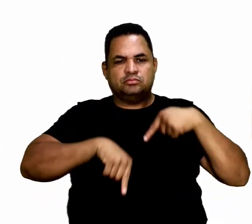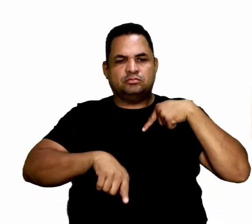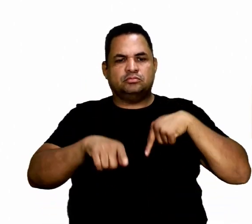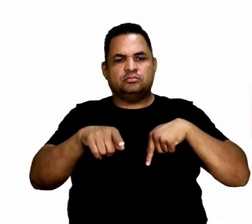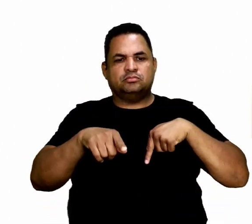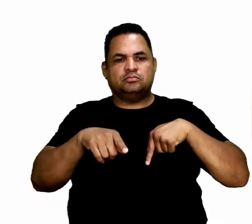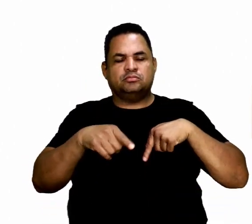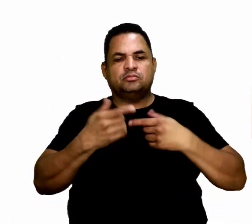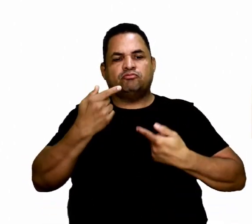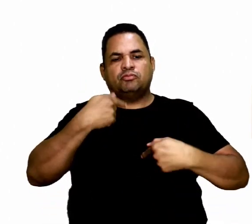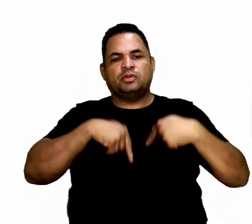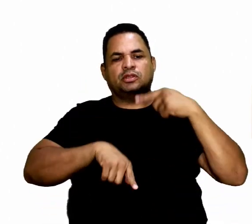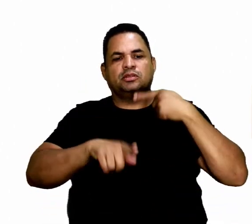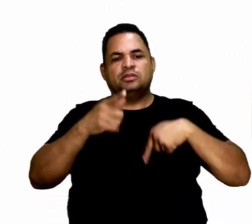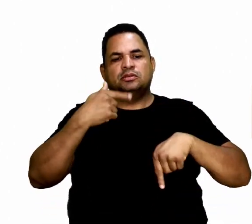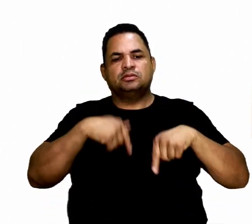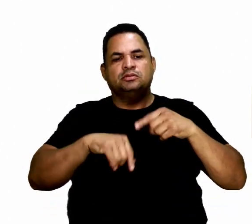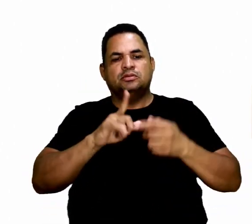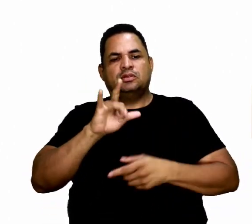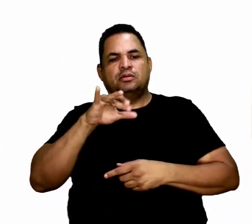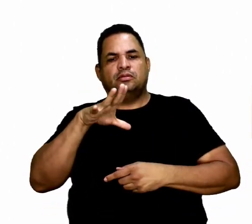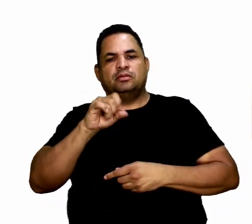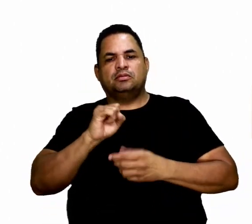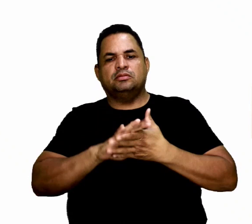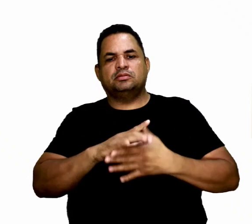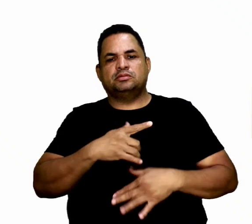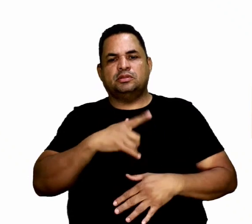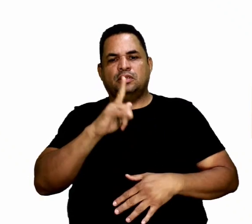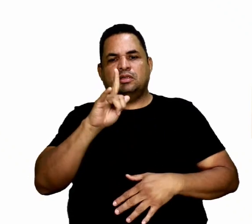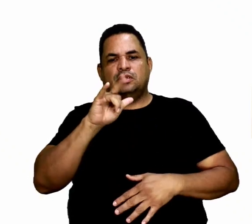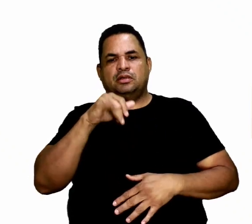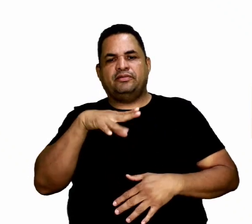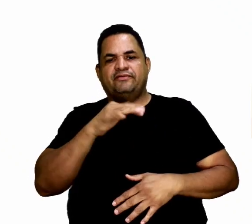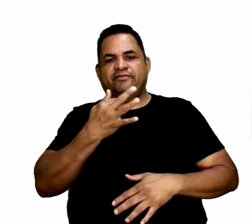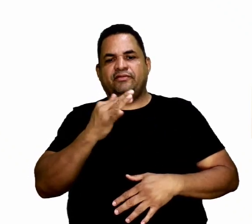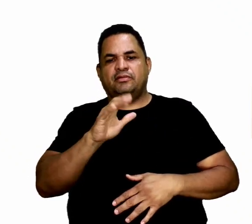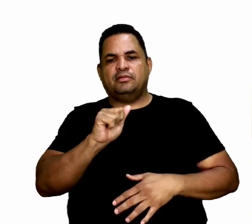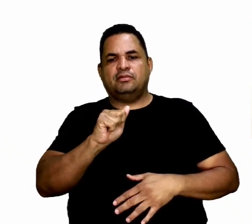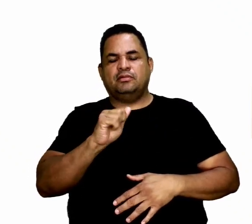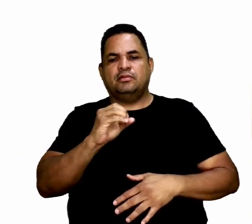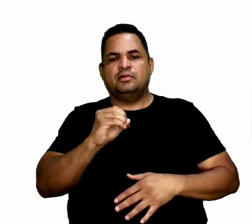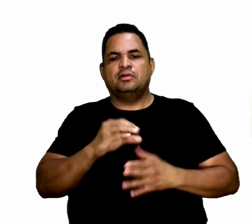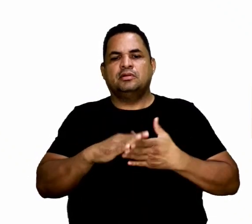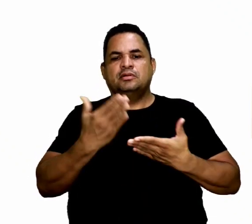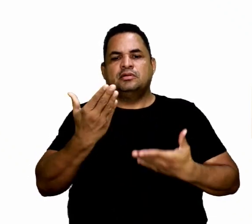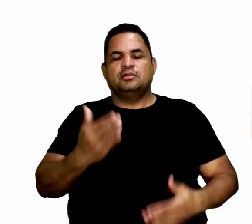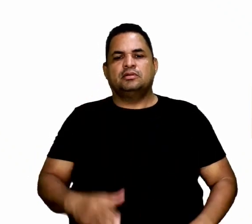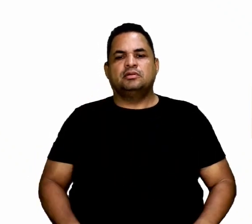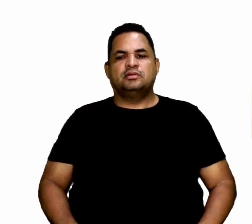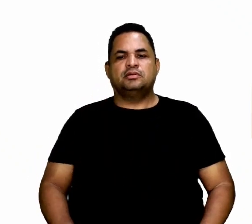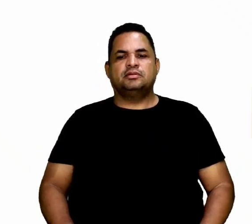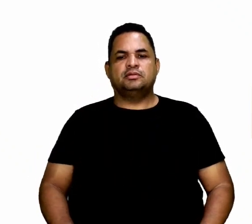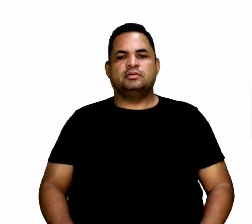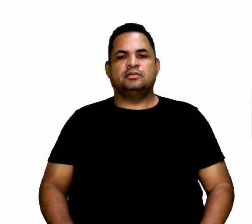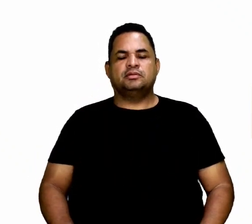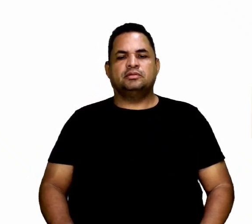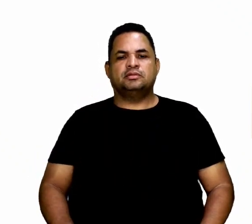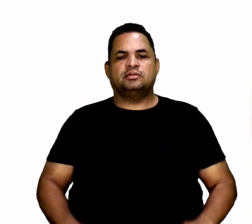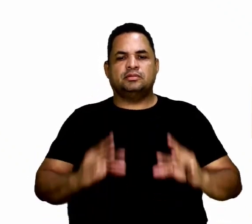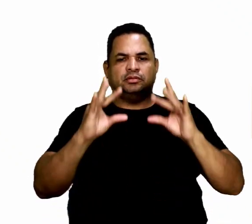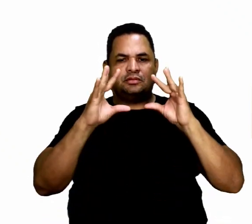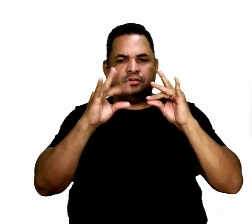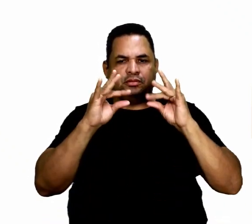o sistema linfático ele é composto aí pela linfa, né? A linfa, pessoal, é o